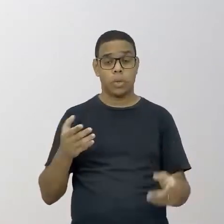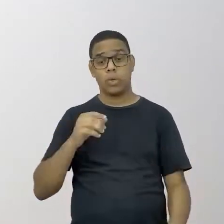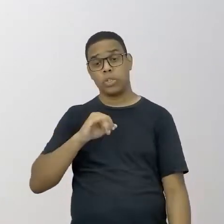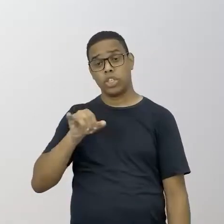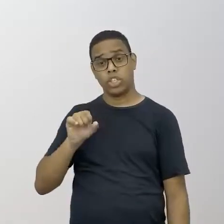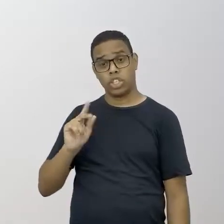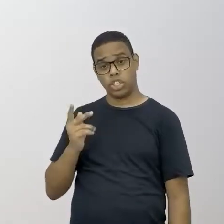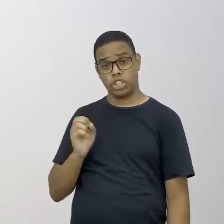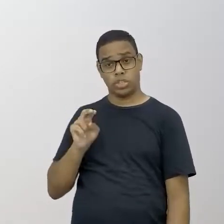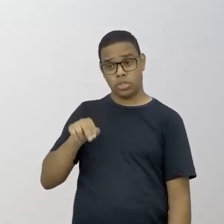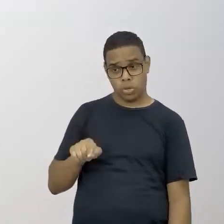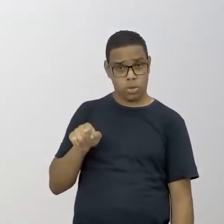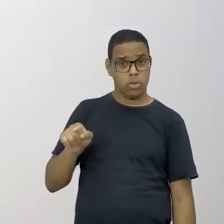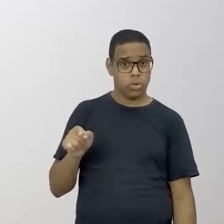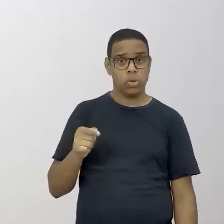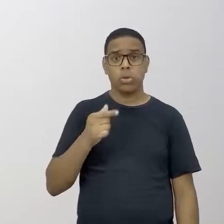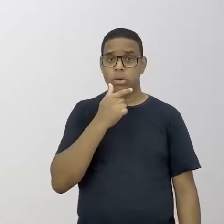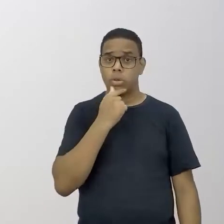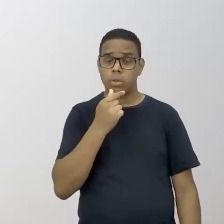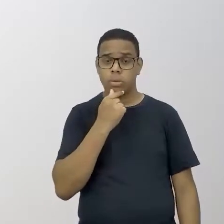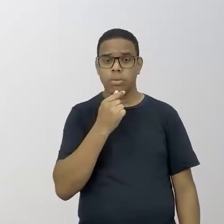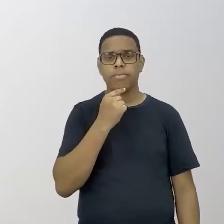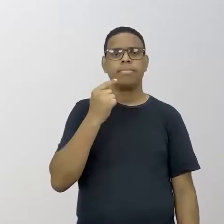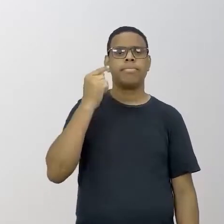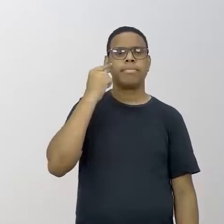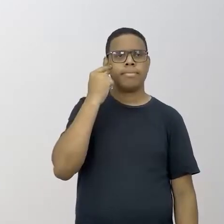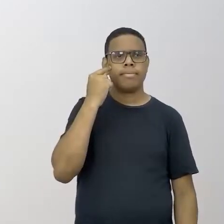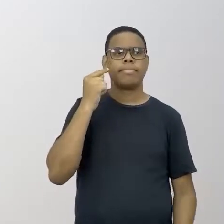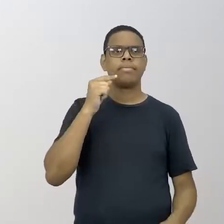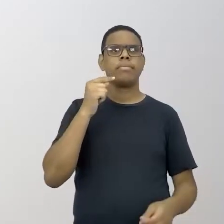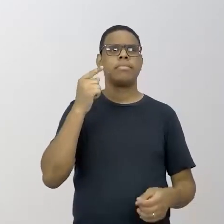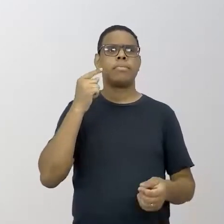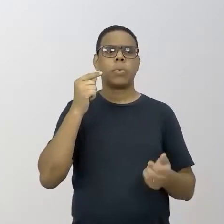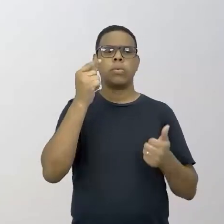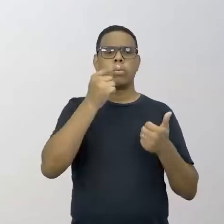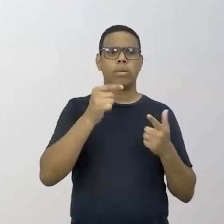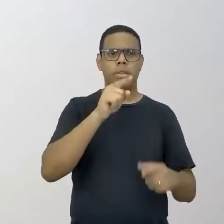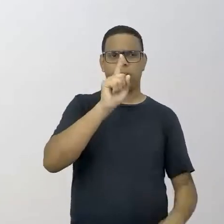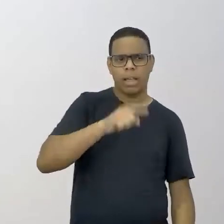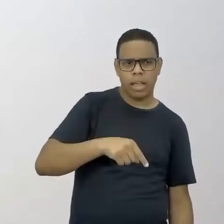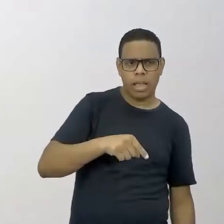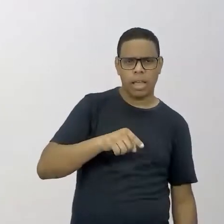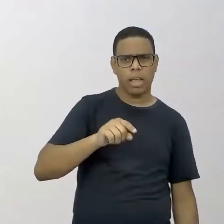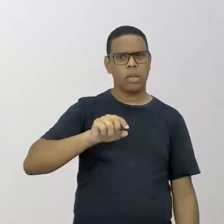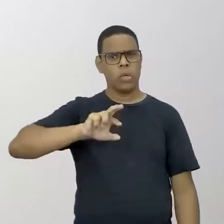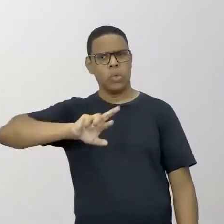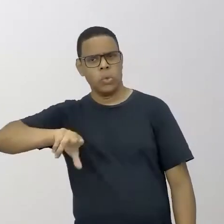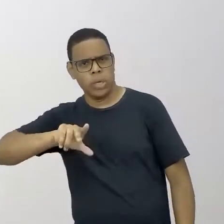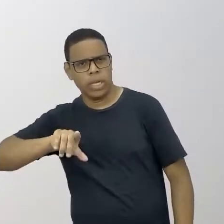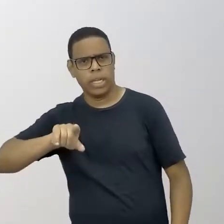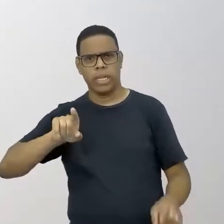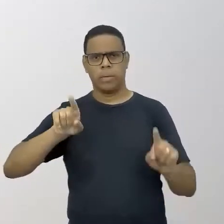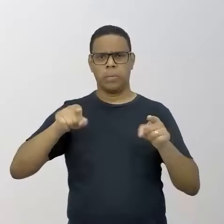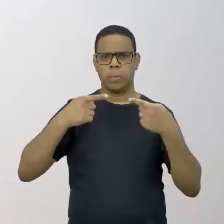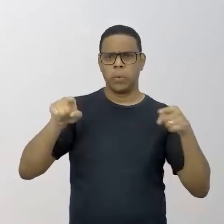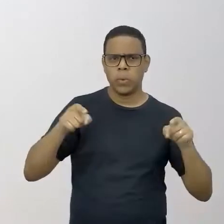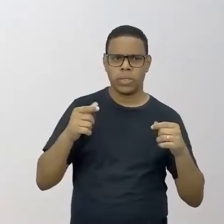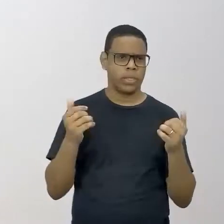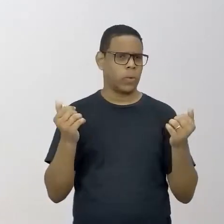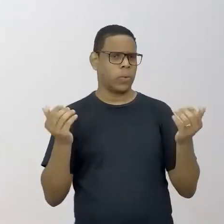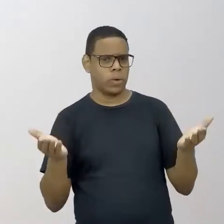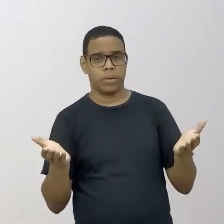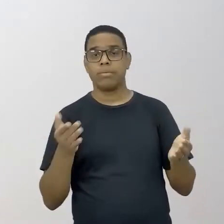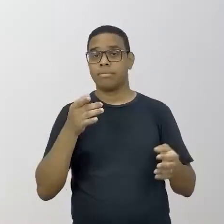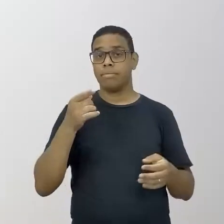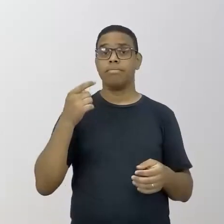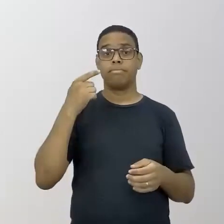ele estava colocando em jogo todas essas ideias do que é e do que deixa de ser a música, né? Então, veja só